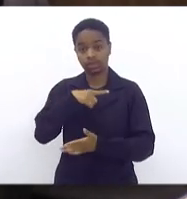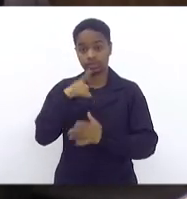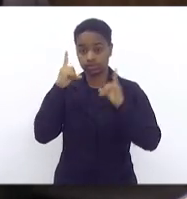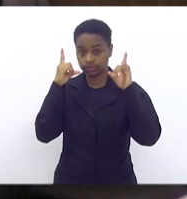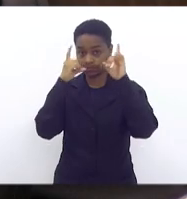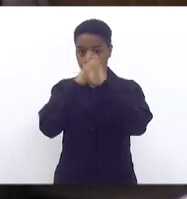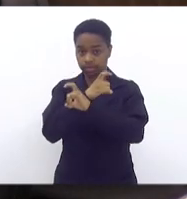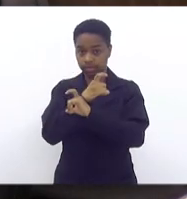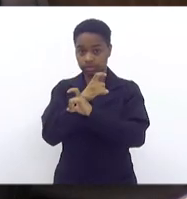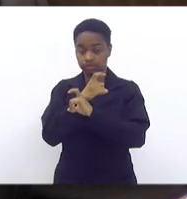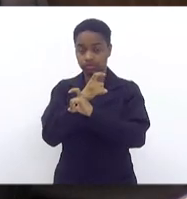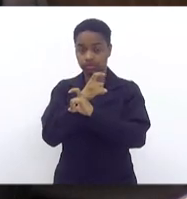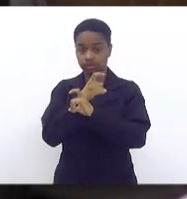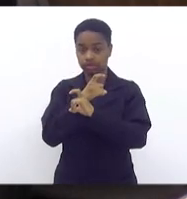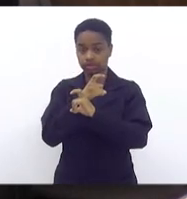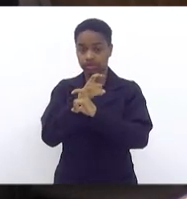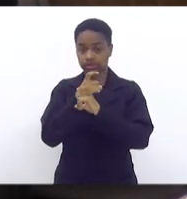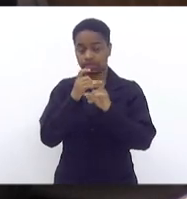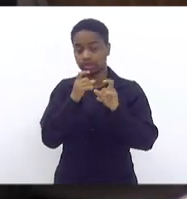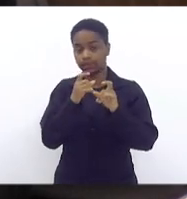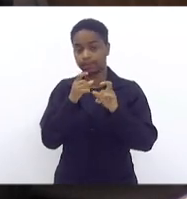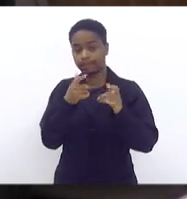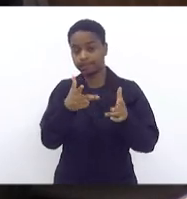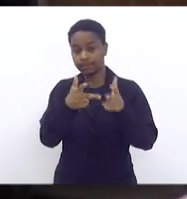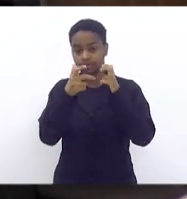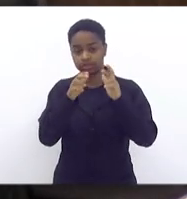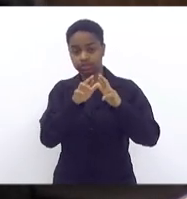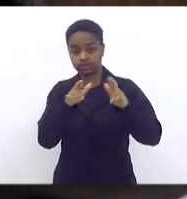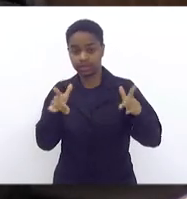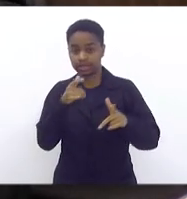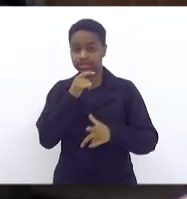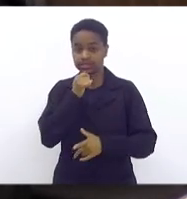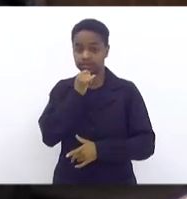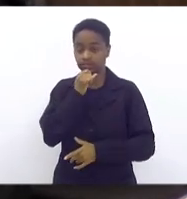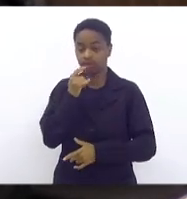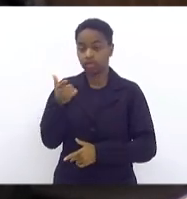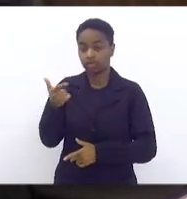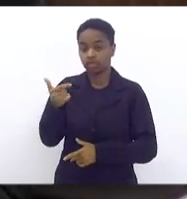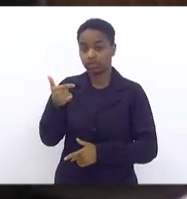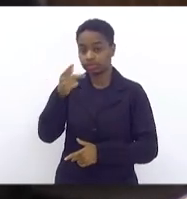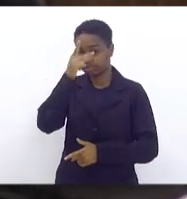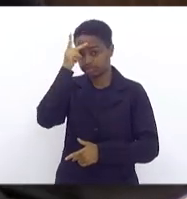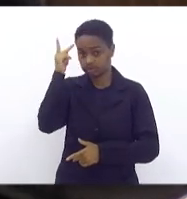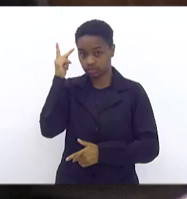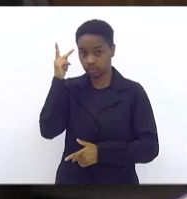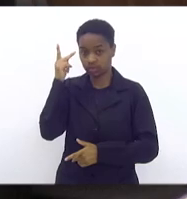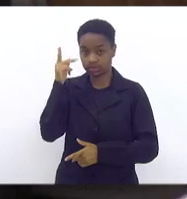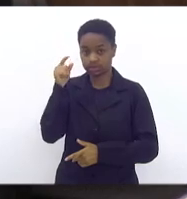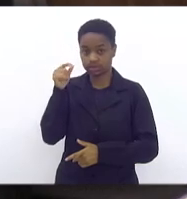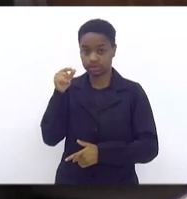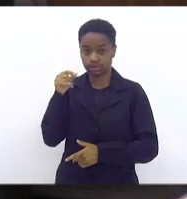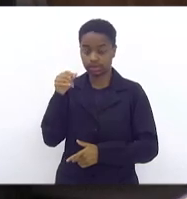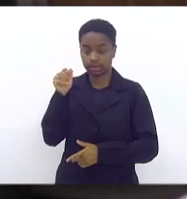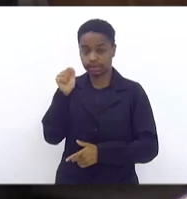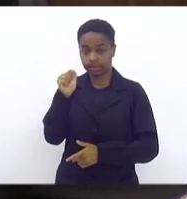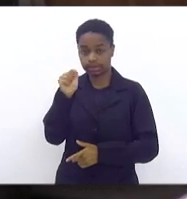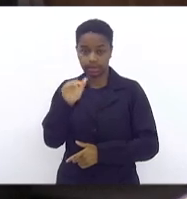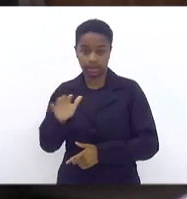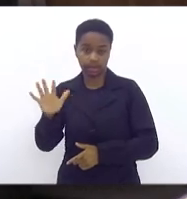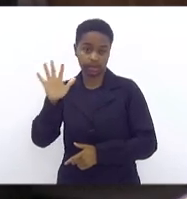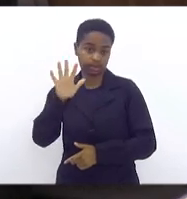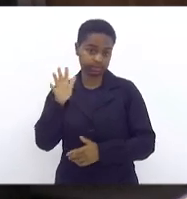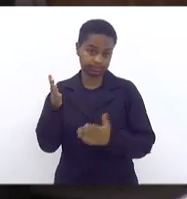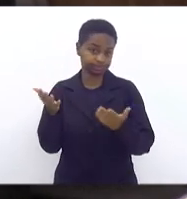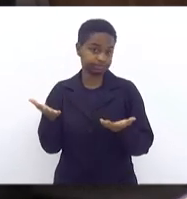reconhecer de diferenciar 12 pessoas asiáticas por exemplo Então